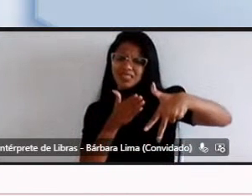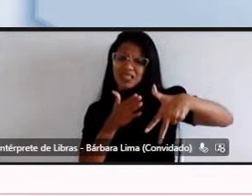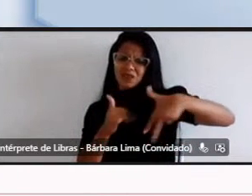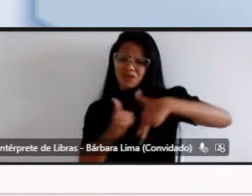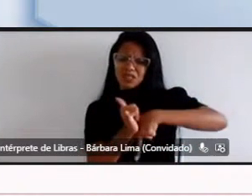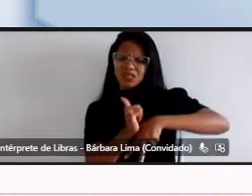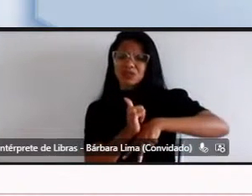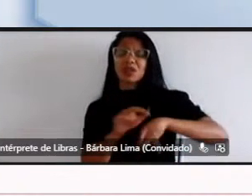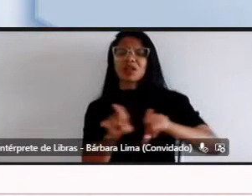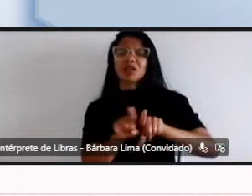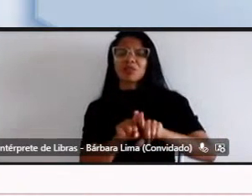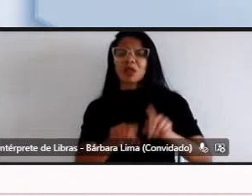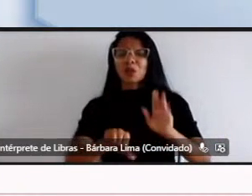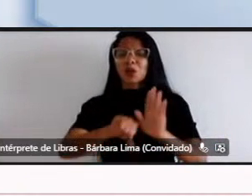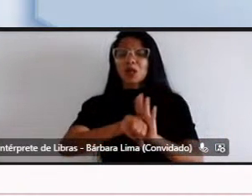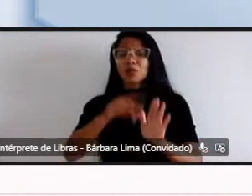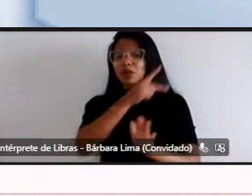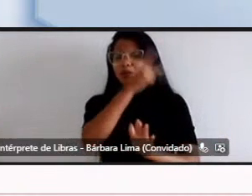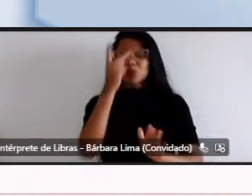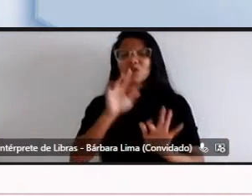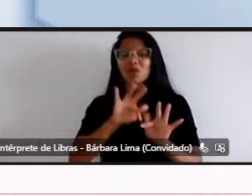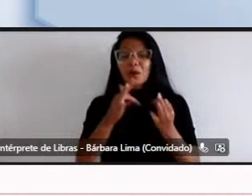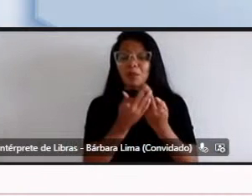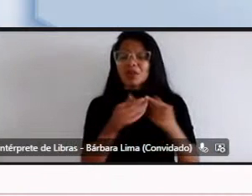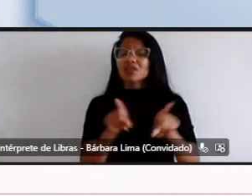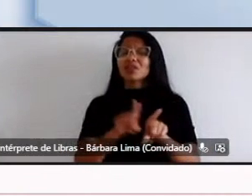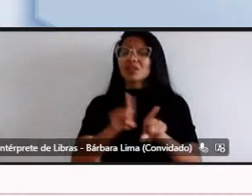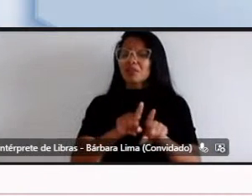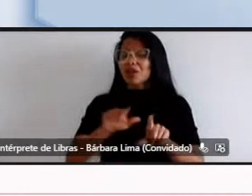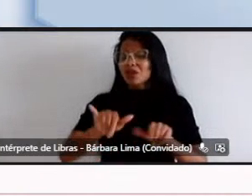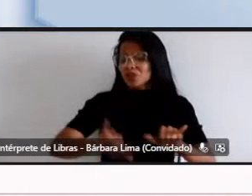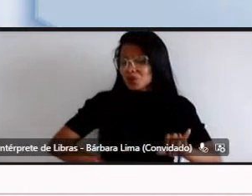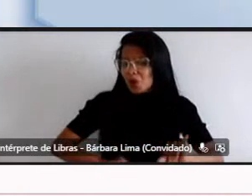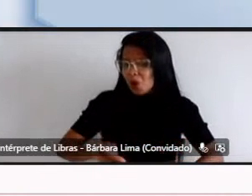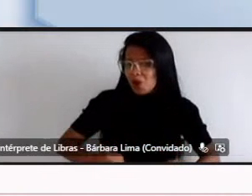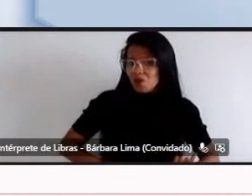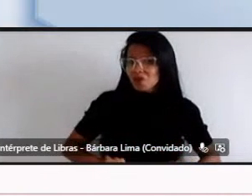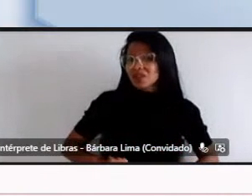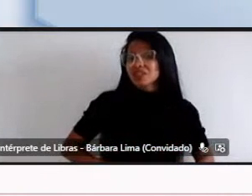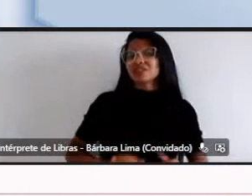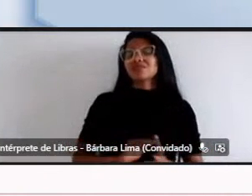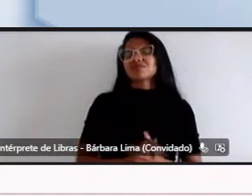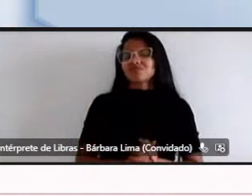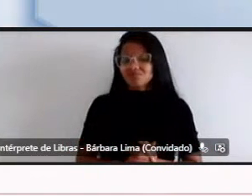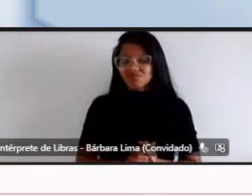as pessoas próximas a ela também sofrem danos por conta desse crime sofrido.